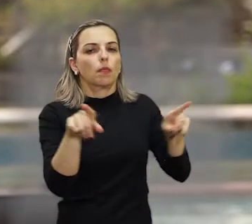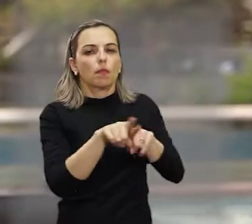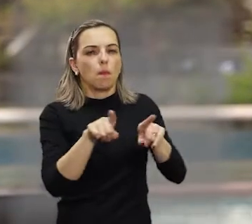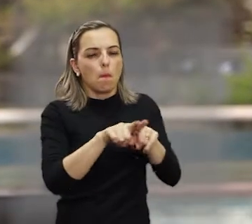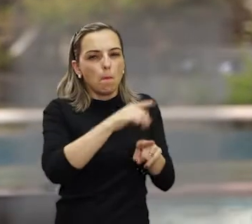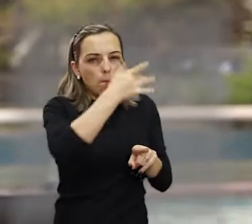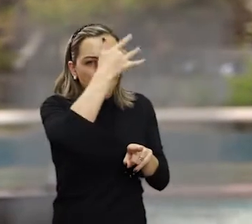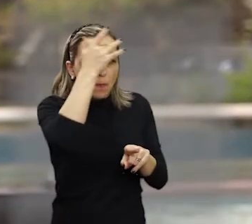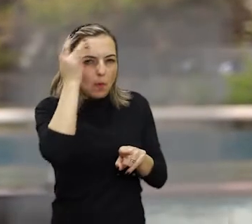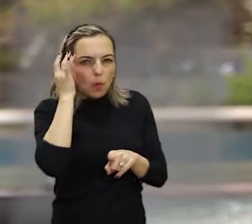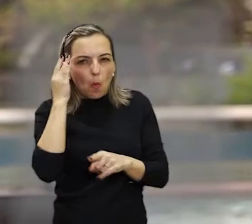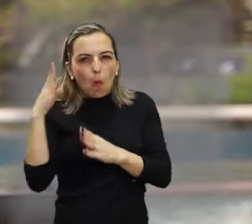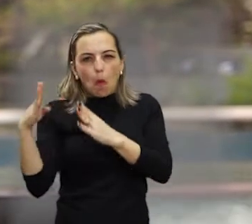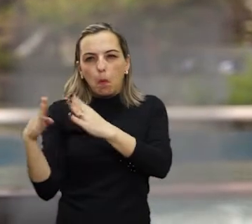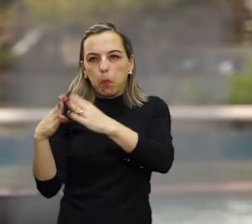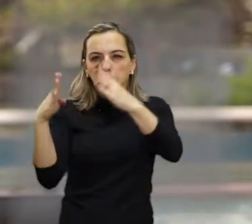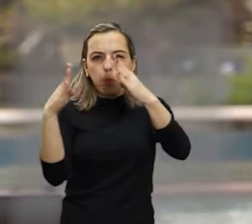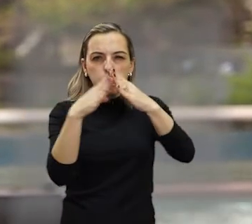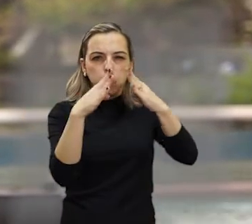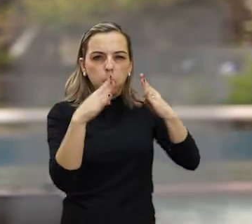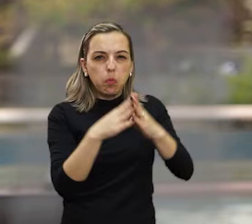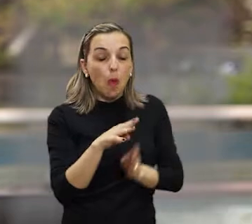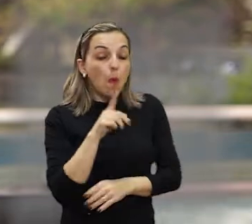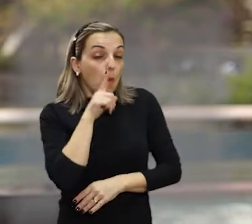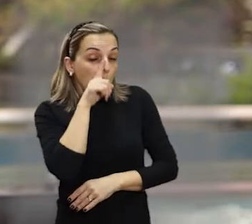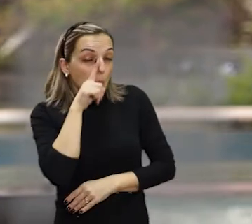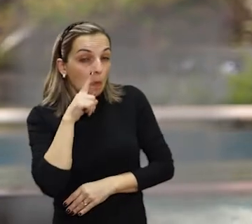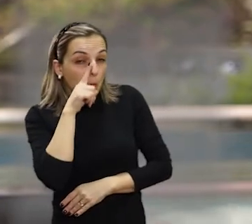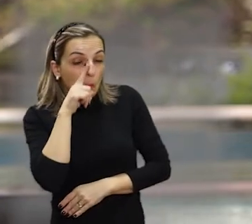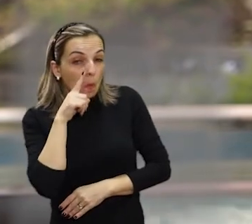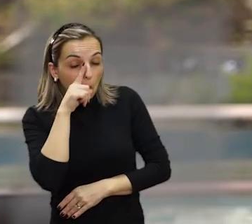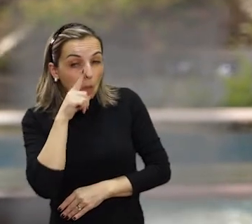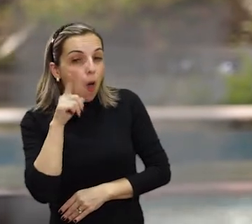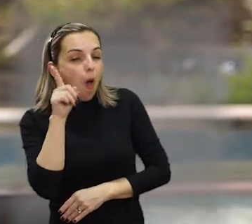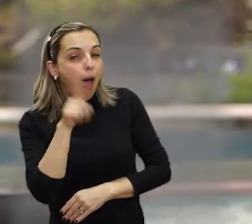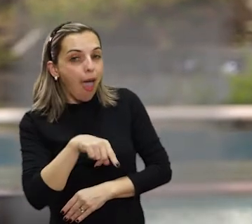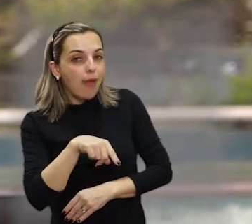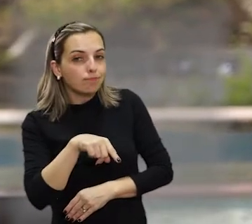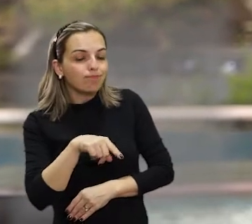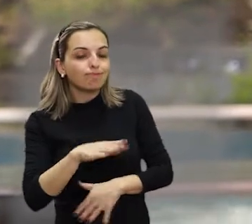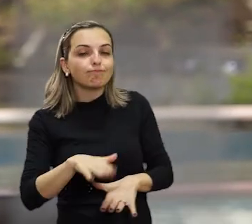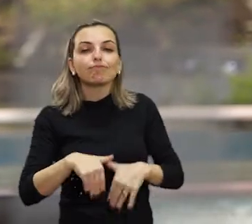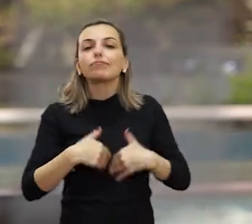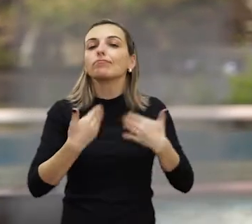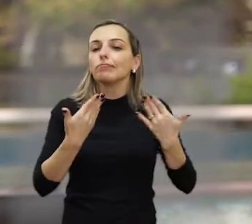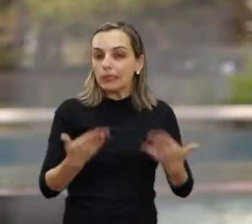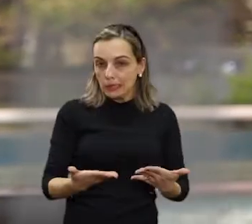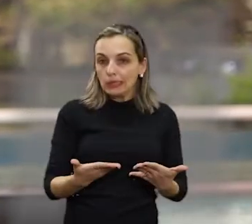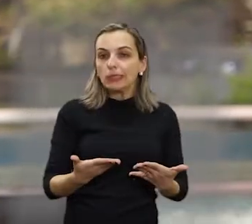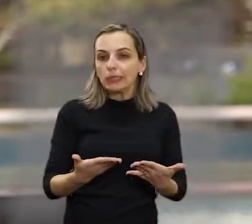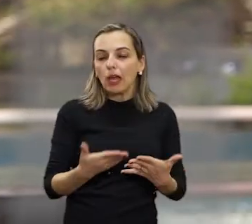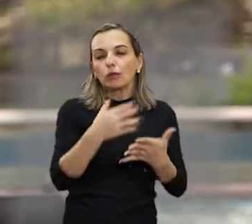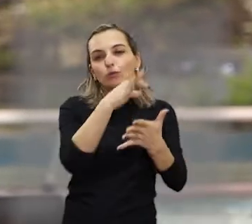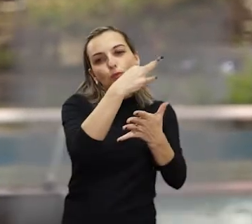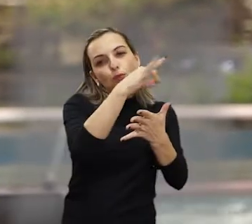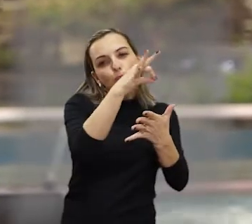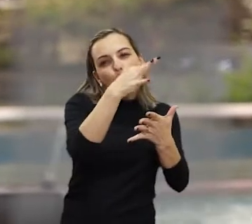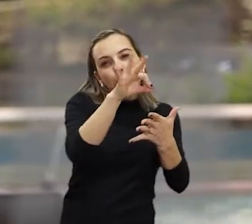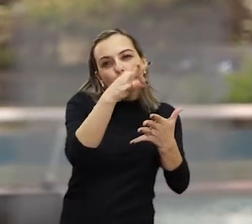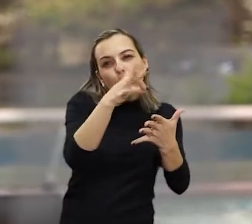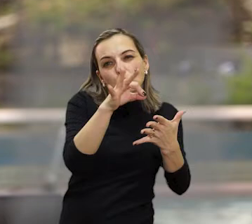atinge, né, as chamas atingem a rede elétrica, além de riscos, né, a pessoas e